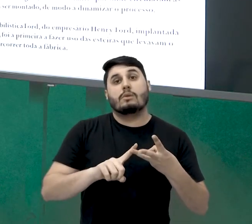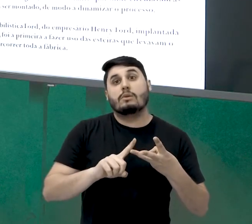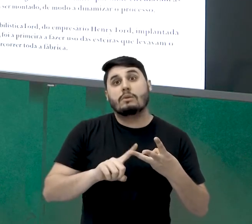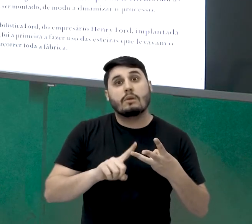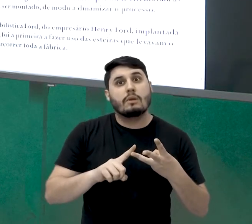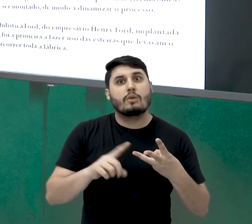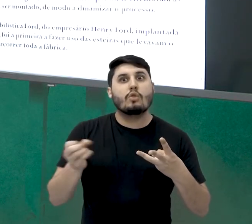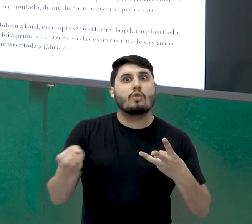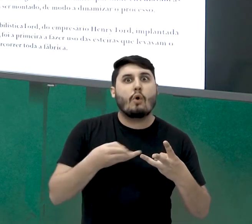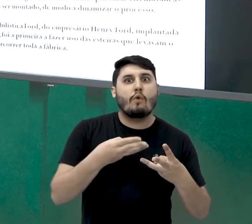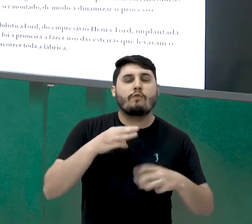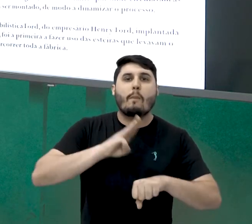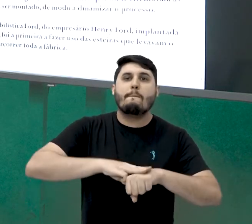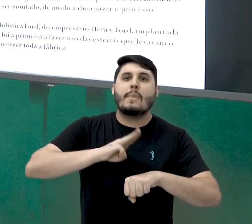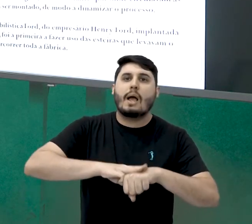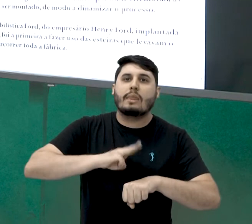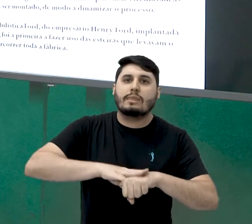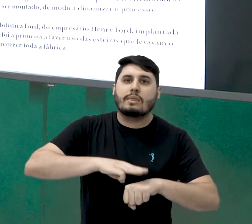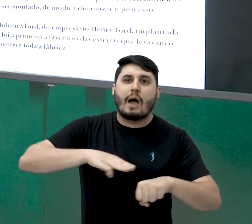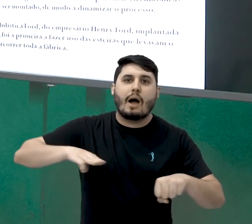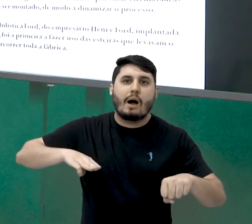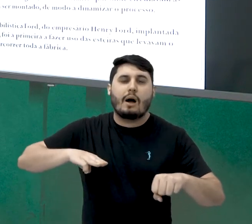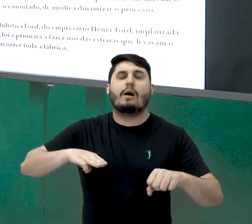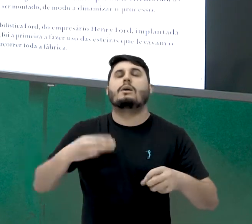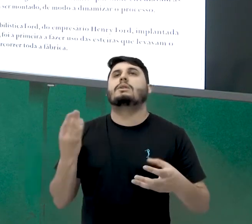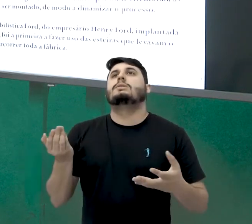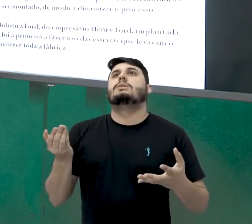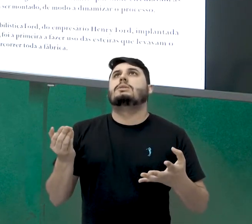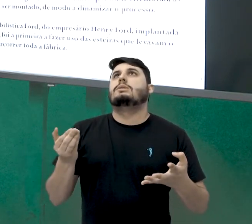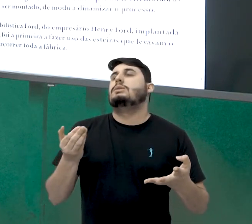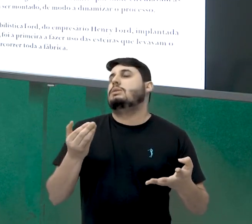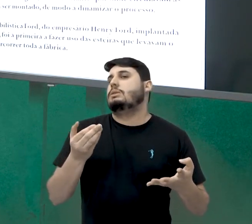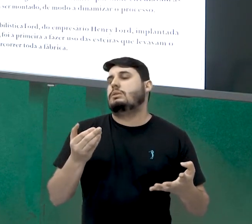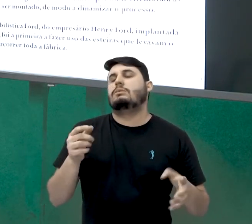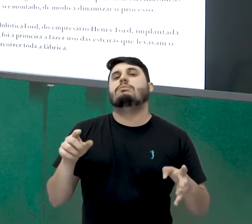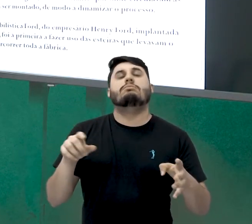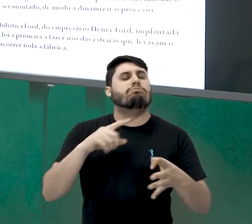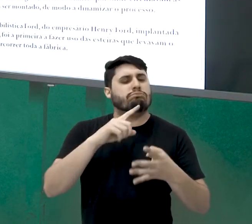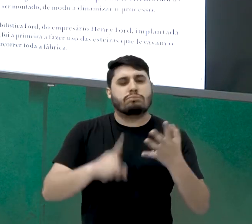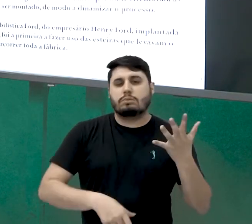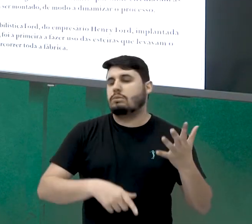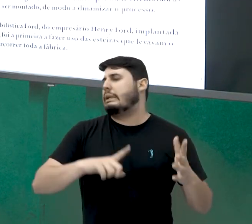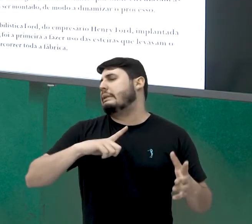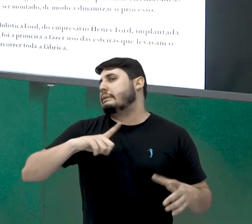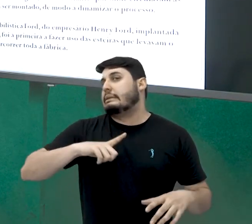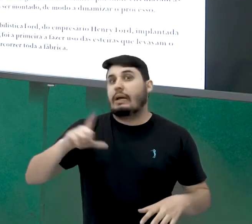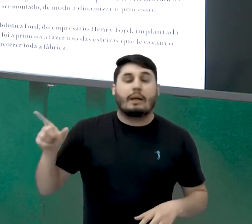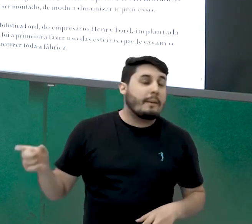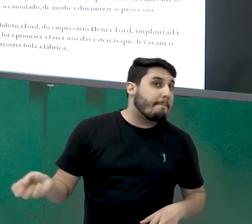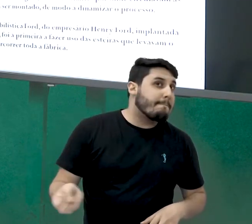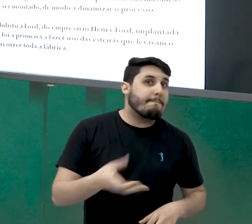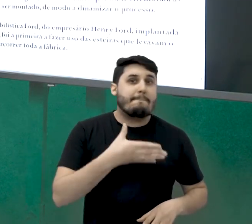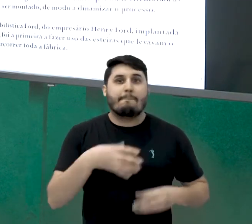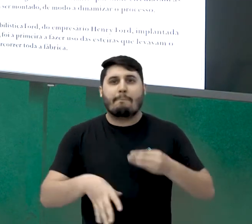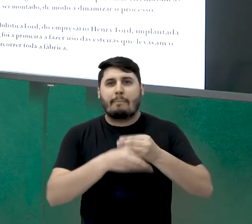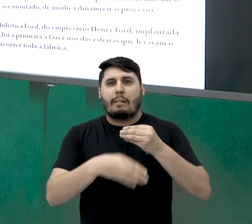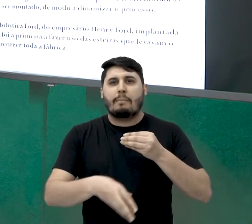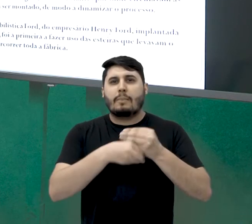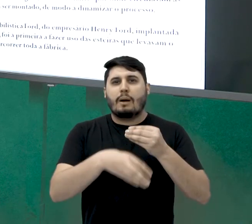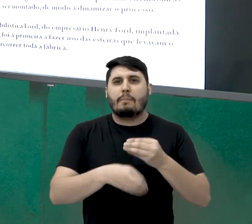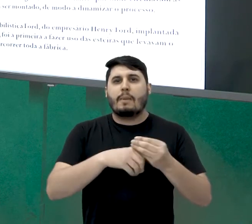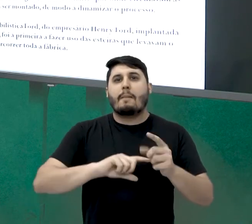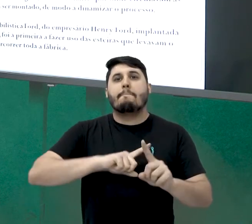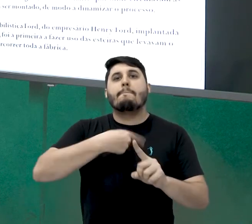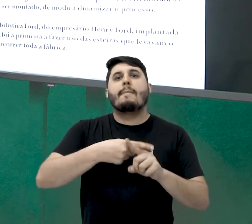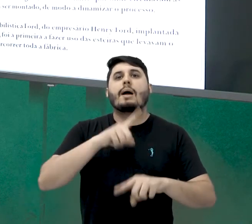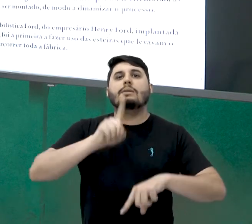partir desta segunda revolução industrial, nós passamos a ter uma inovação do que nós chamamos de produto.